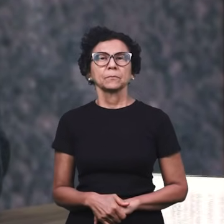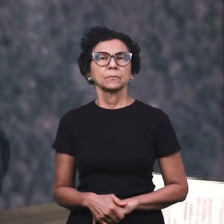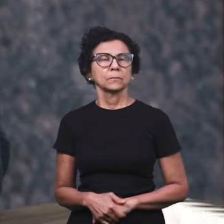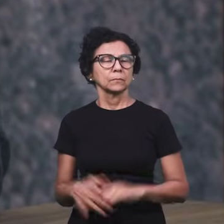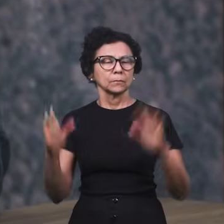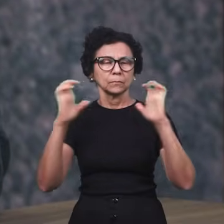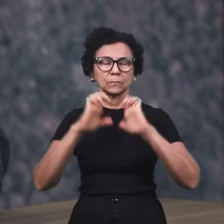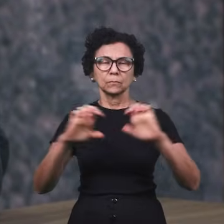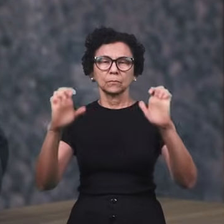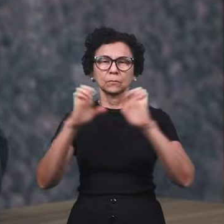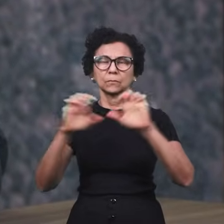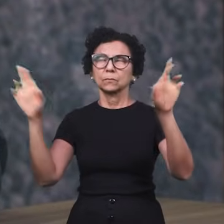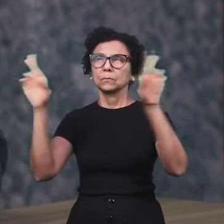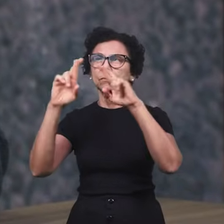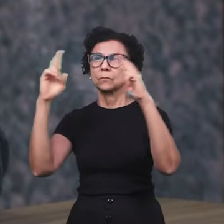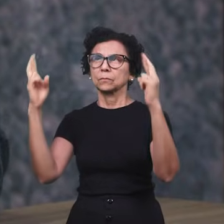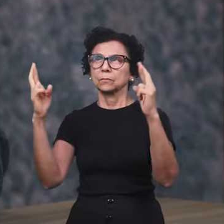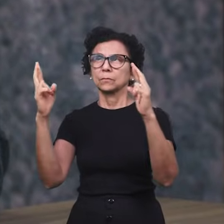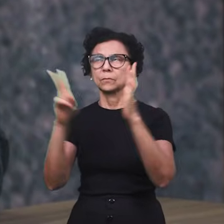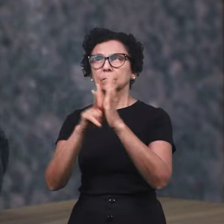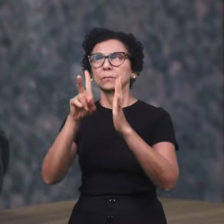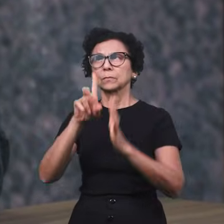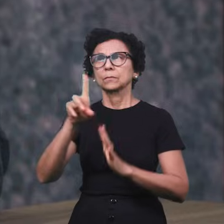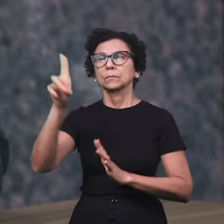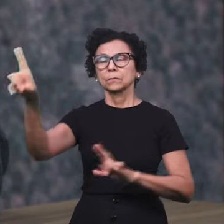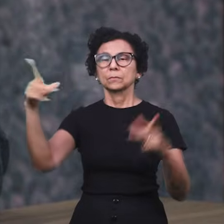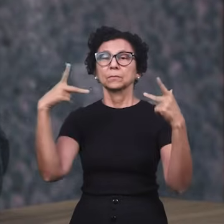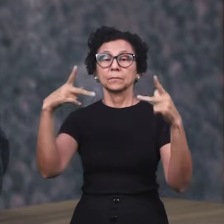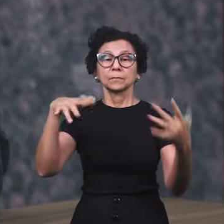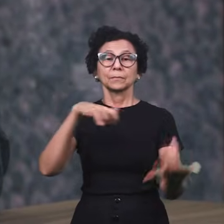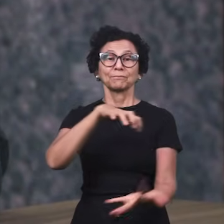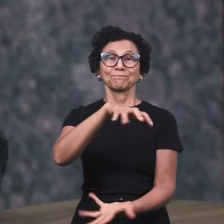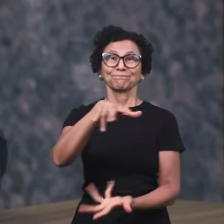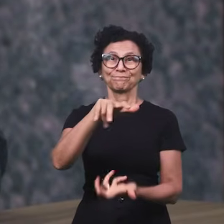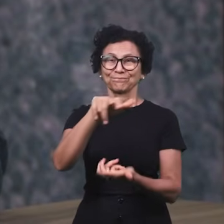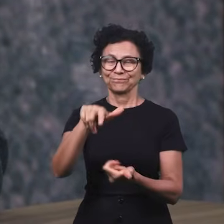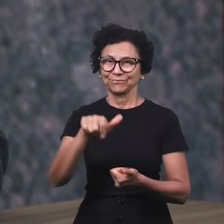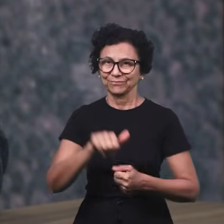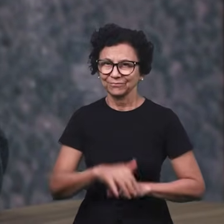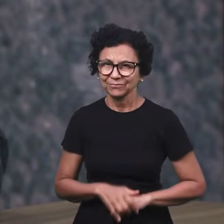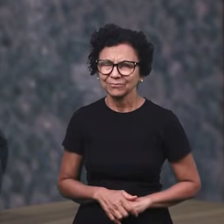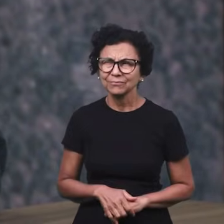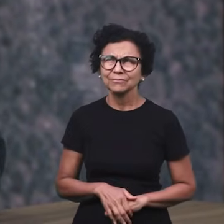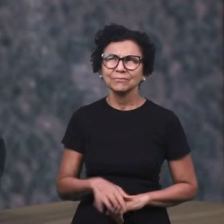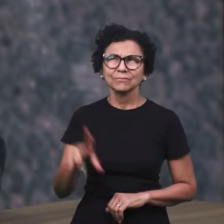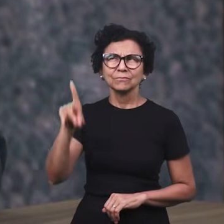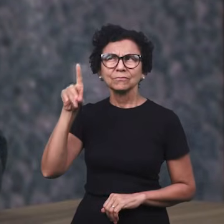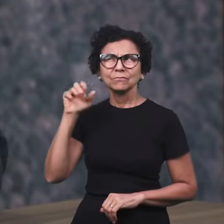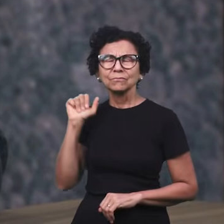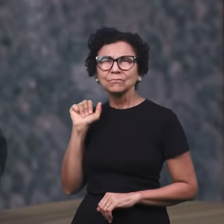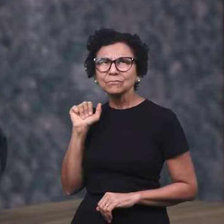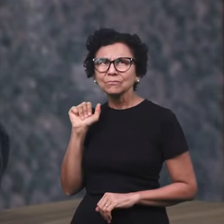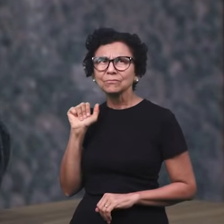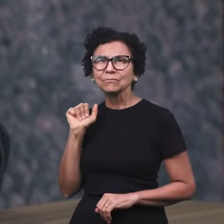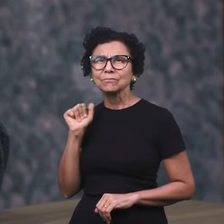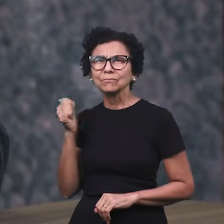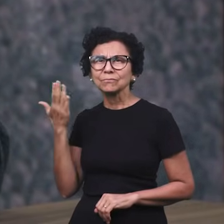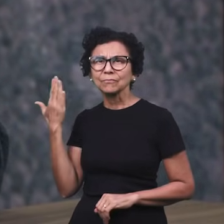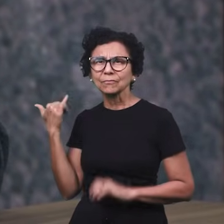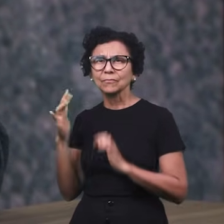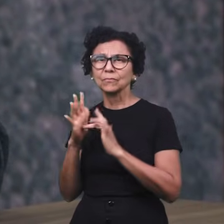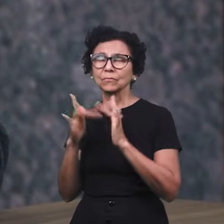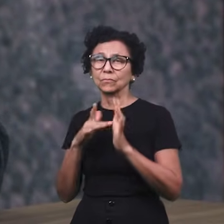reino será pregado em todo o mundo. E é muito maravilhoso nós pensarmos que quando Jesus disse isso, o